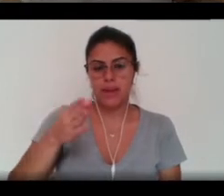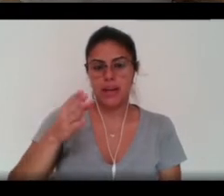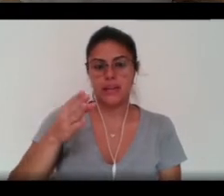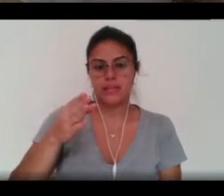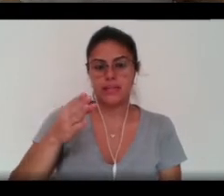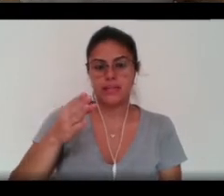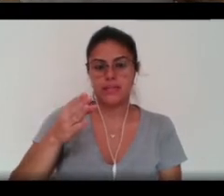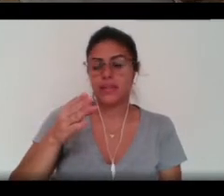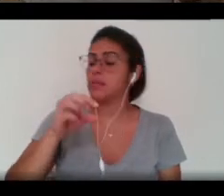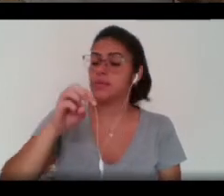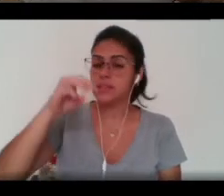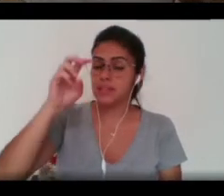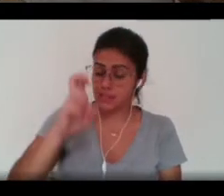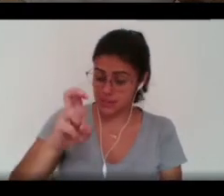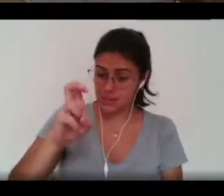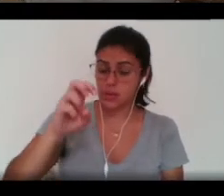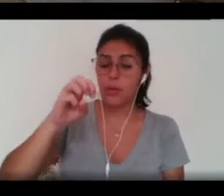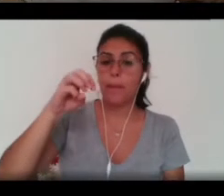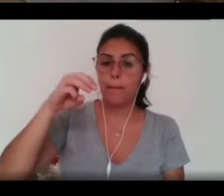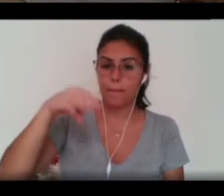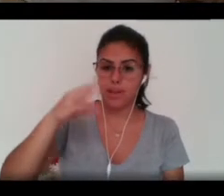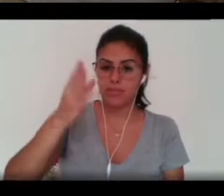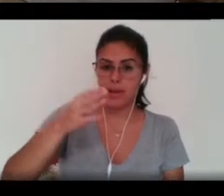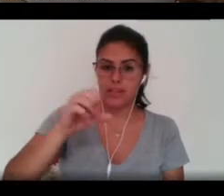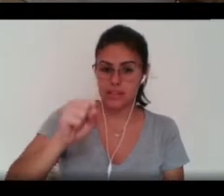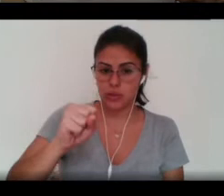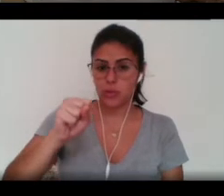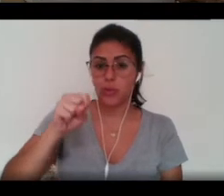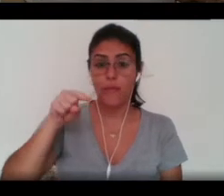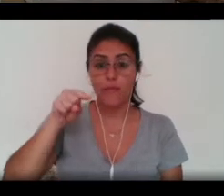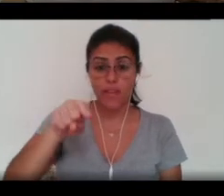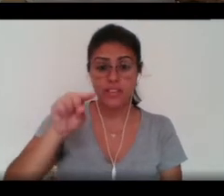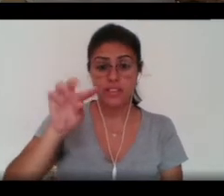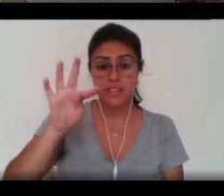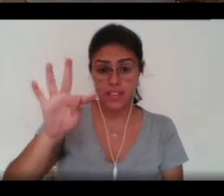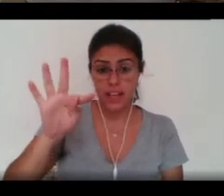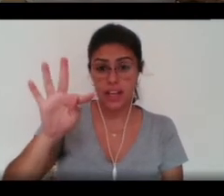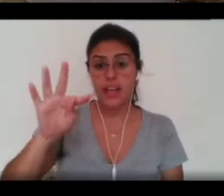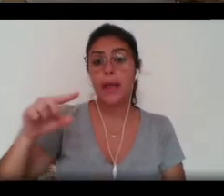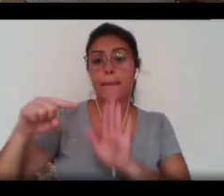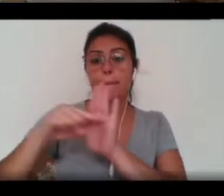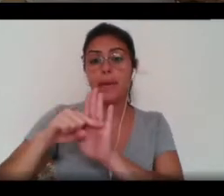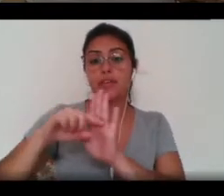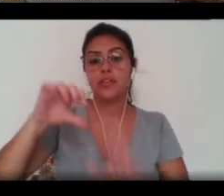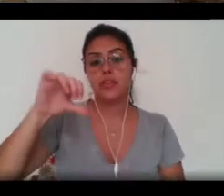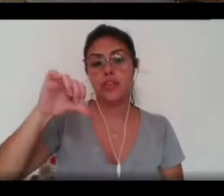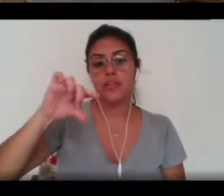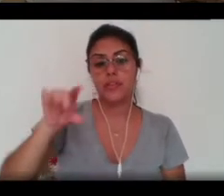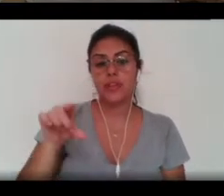por t, e a aceleração é menos g, né?